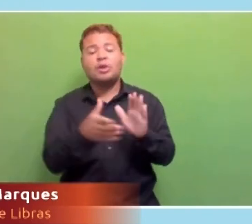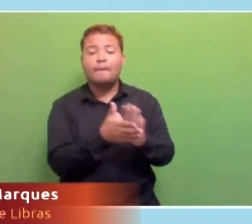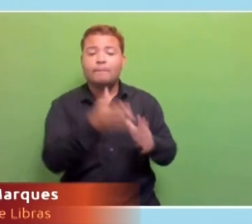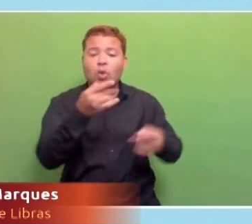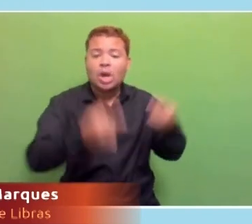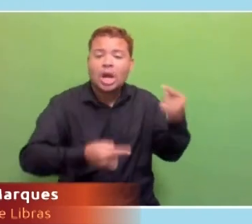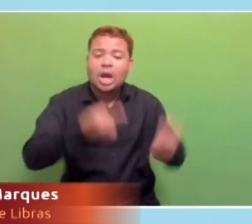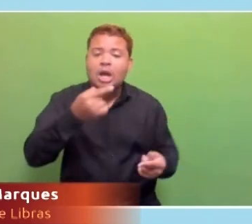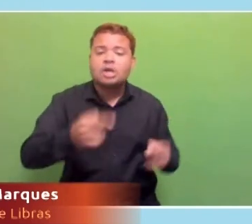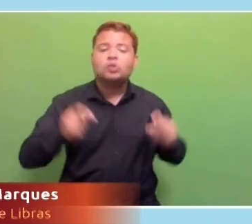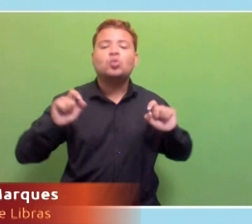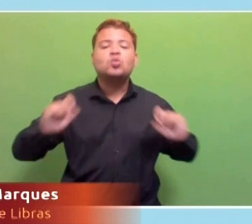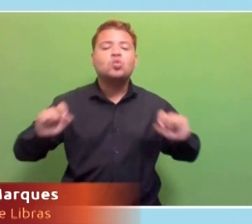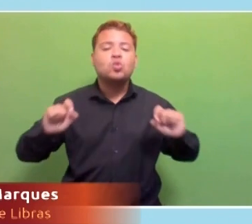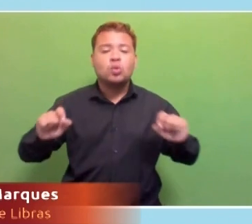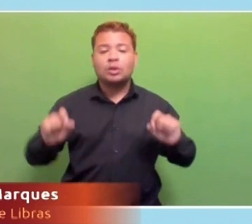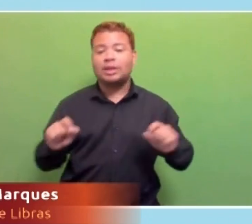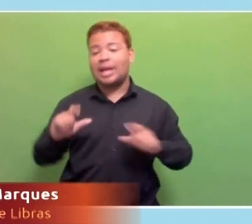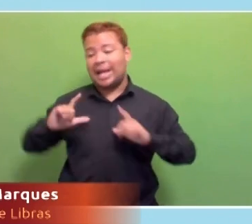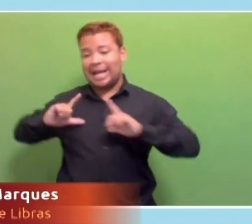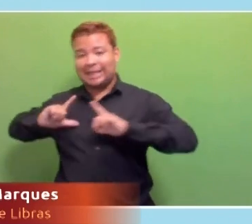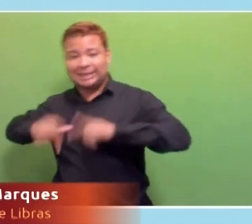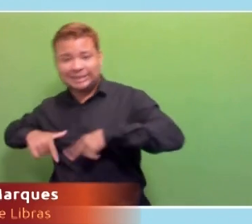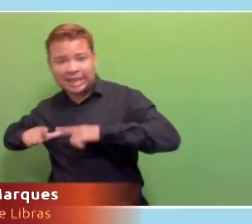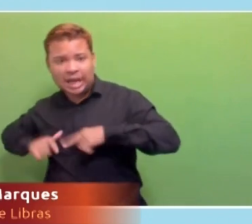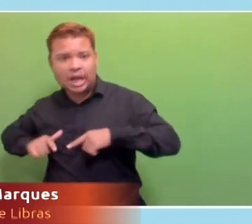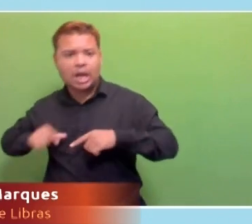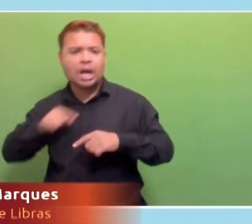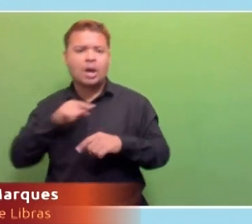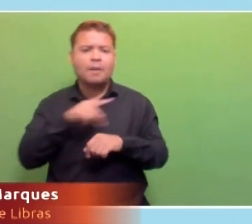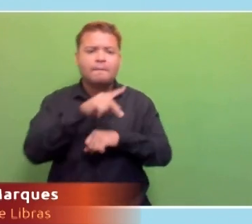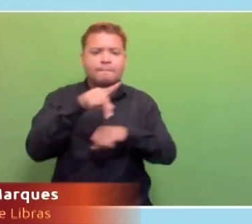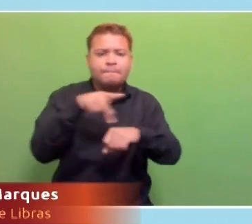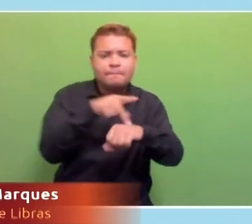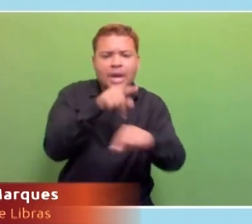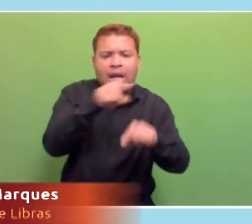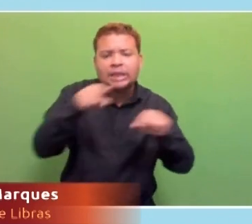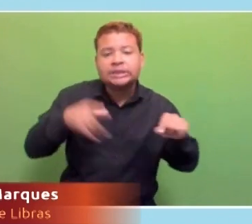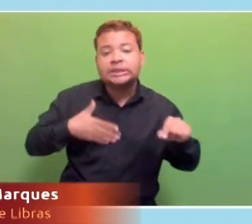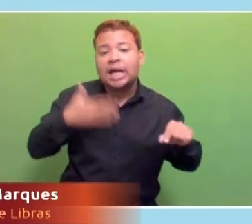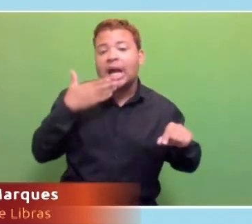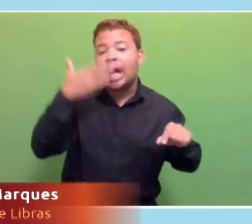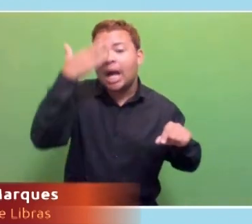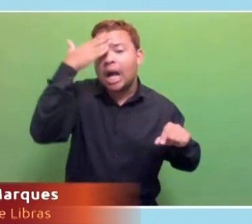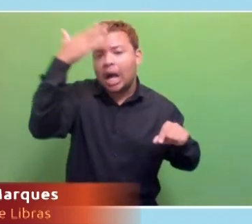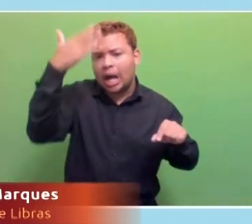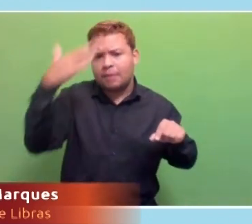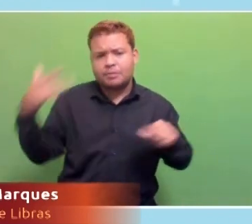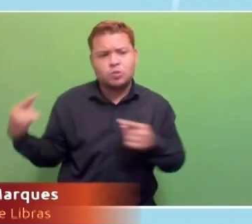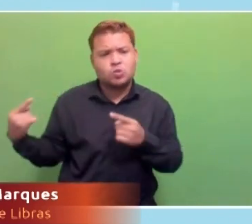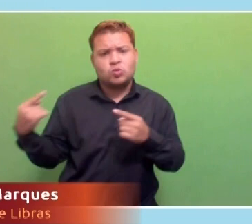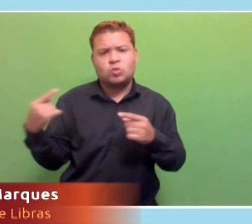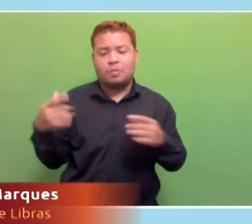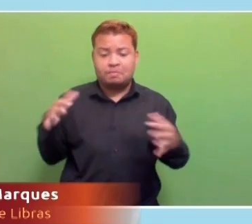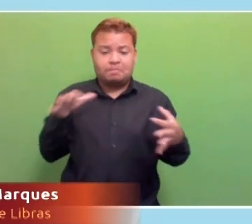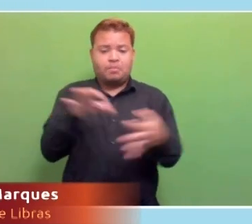de aproximação de Israel com países árabes da região,